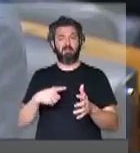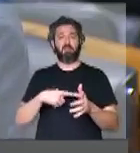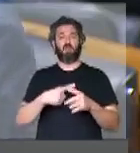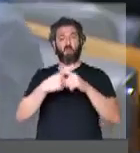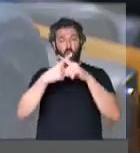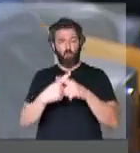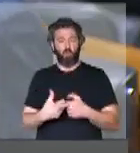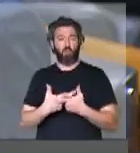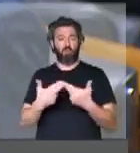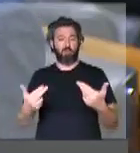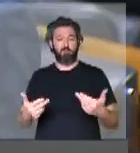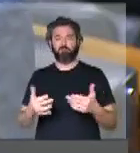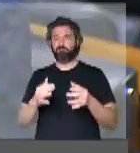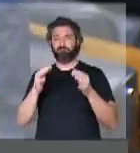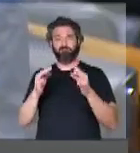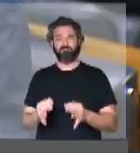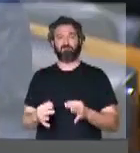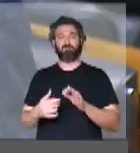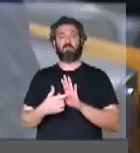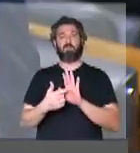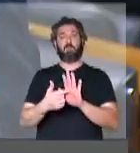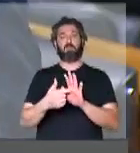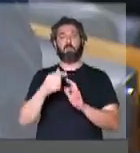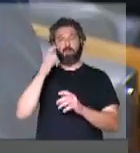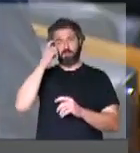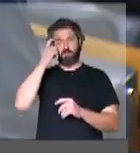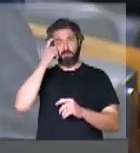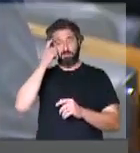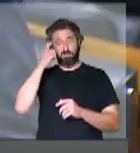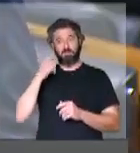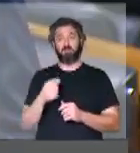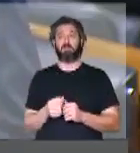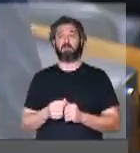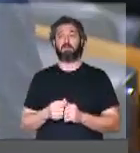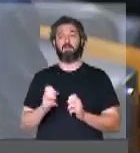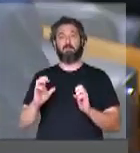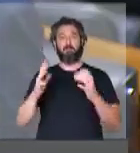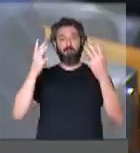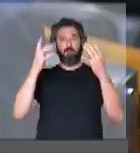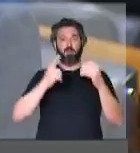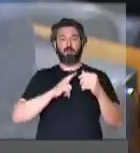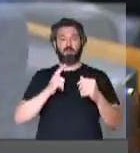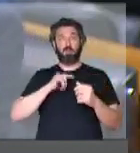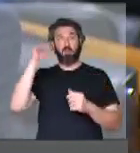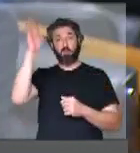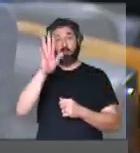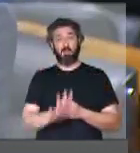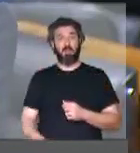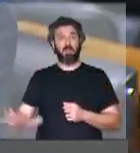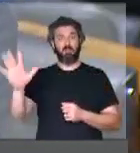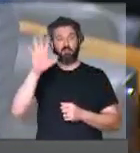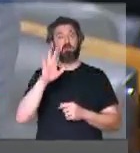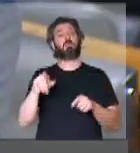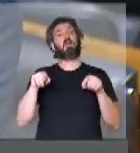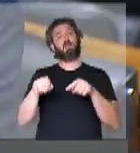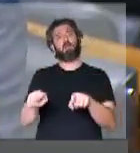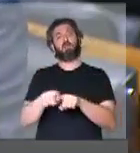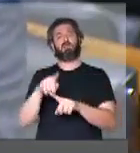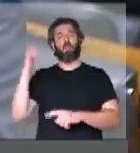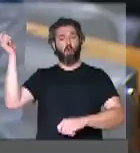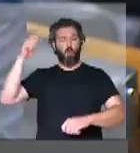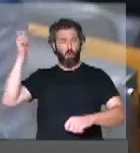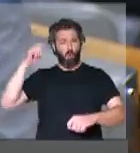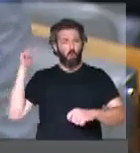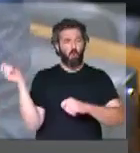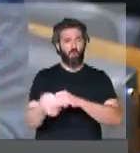organizado, e com certeza a expressão da sanfona é com certeza um dos maiores eventos sanfoneiros do Brasil. E lá também teremos